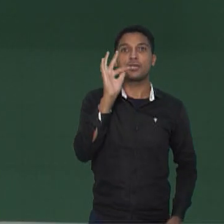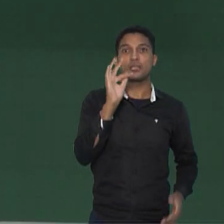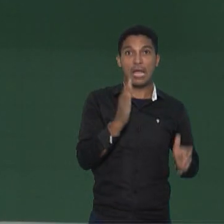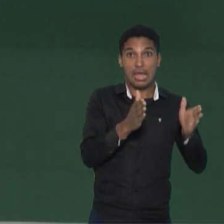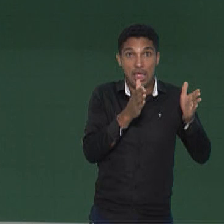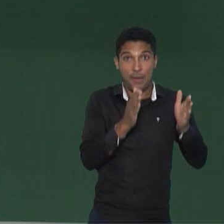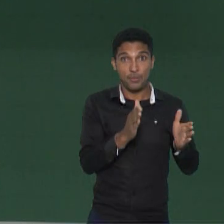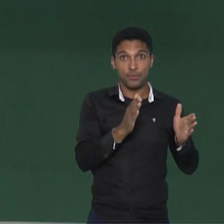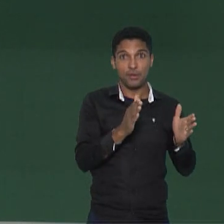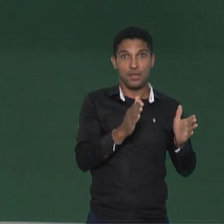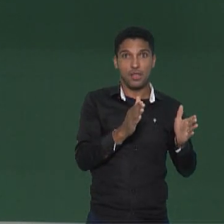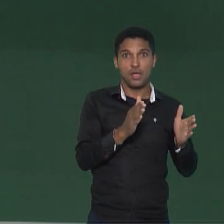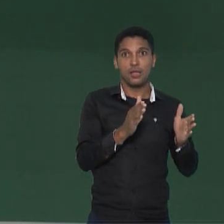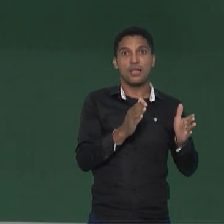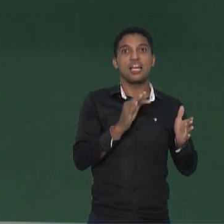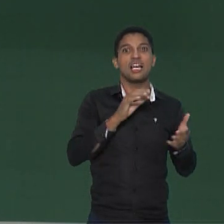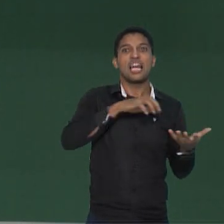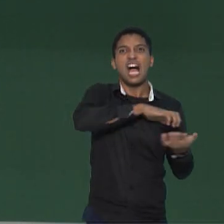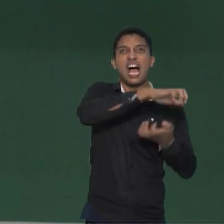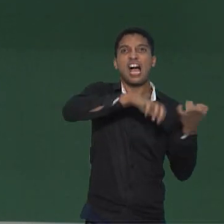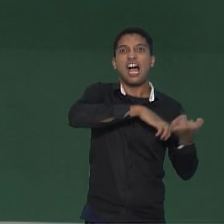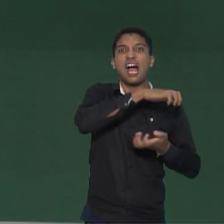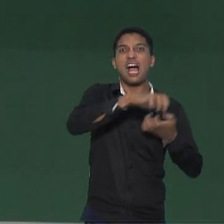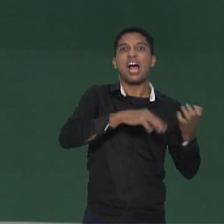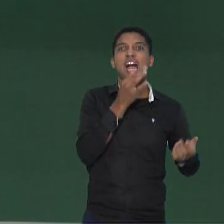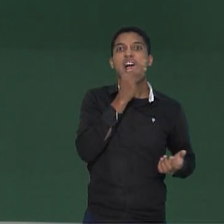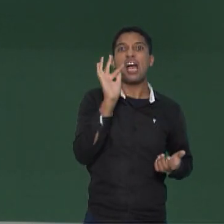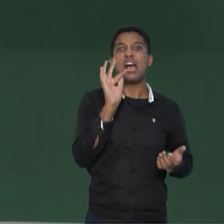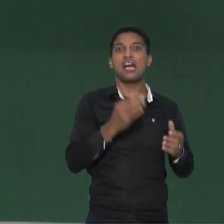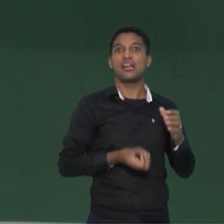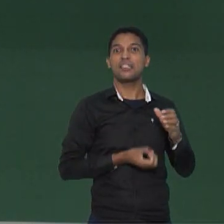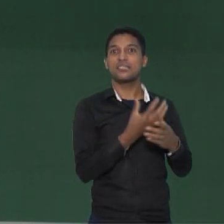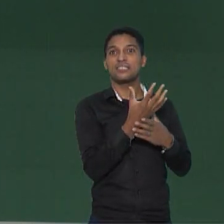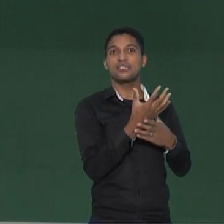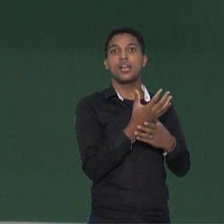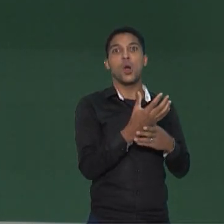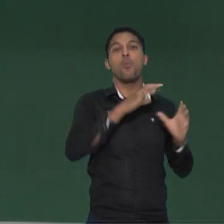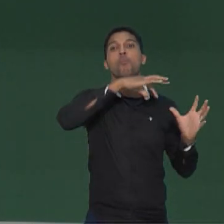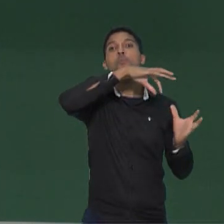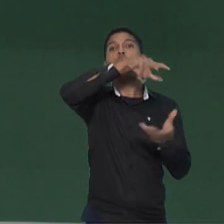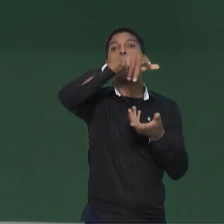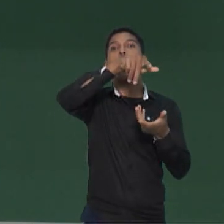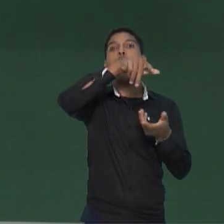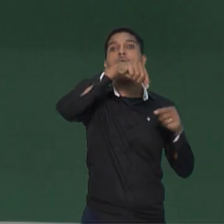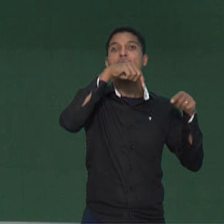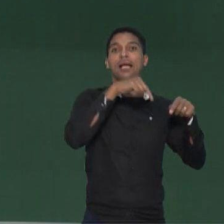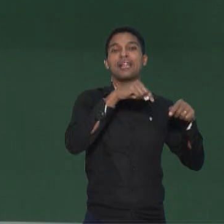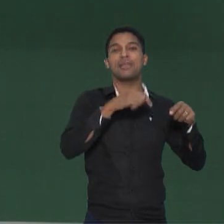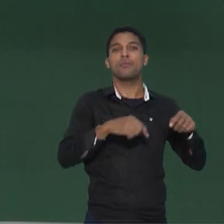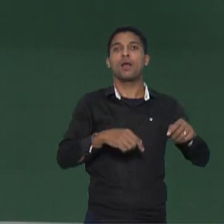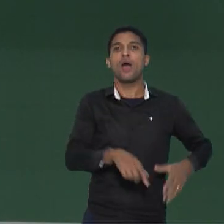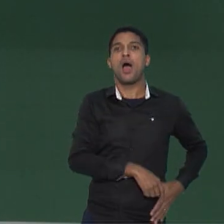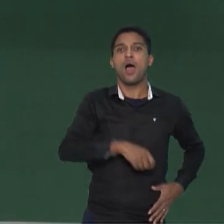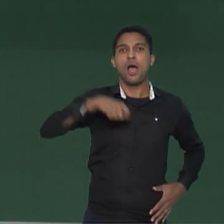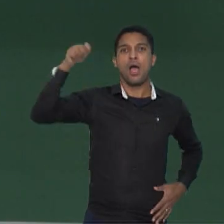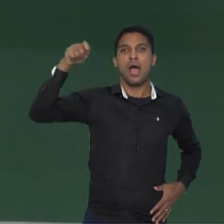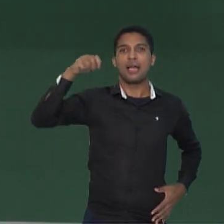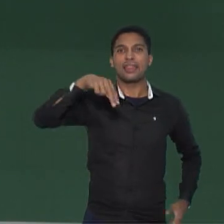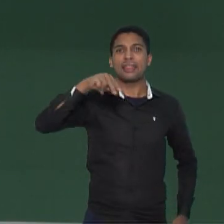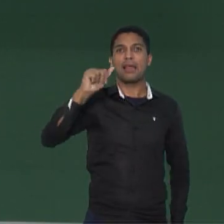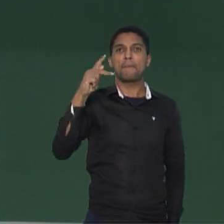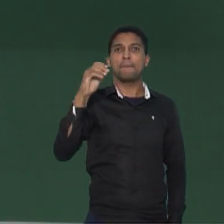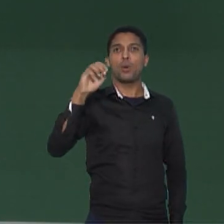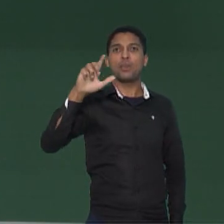1792 é o ano da Revolução Francesa, né, que surgiu para o mundo o Napoleão Bonaparte. Tá?